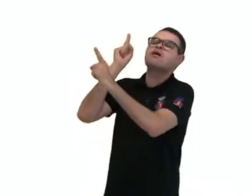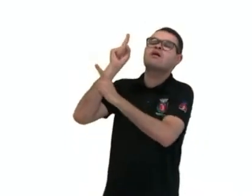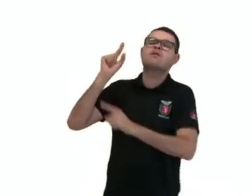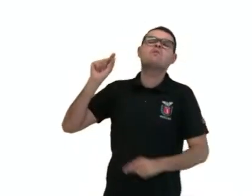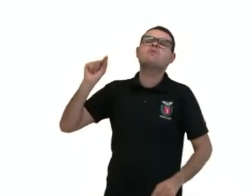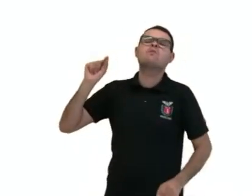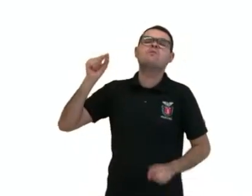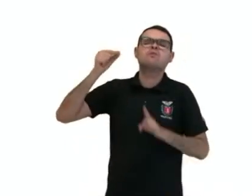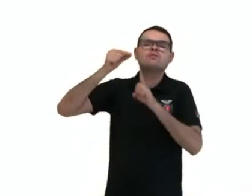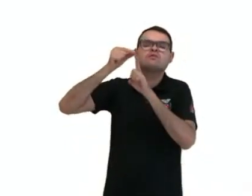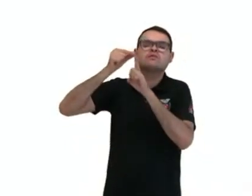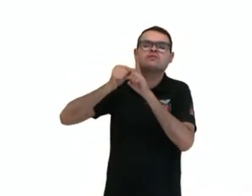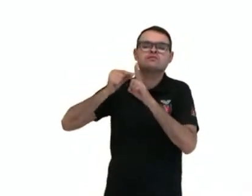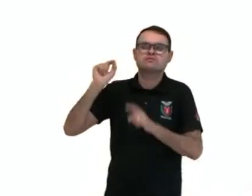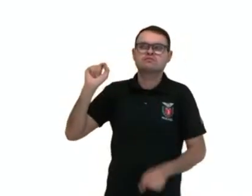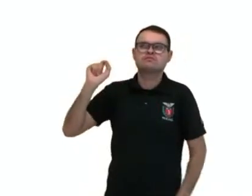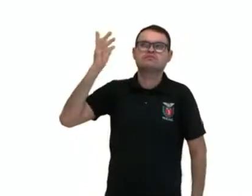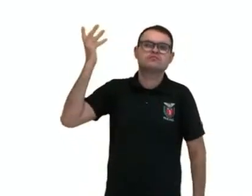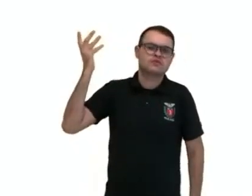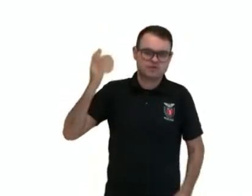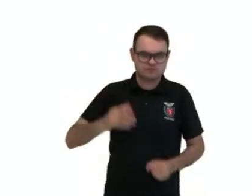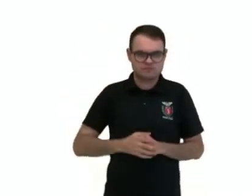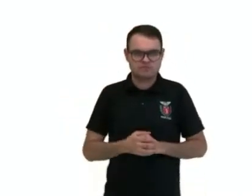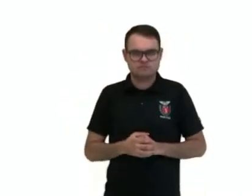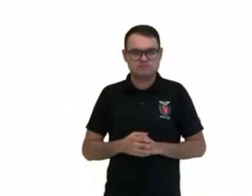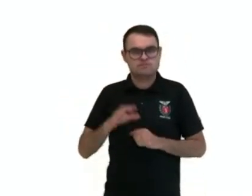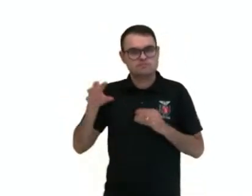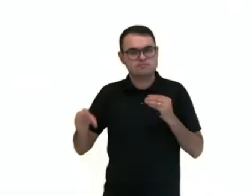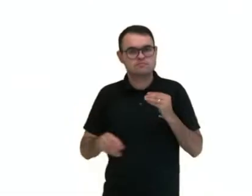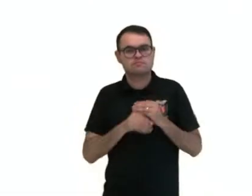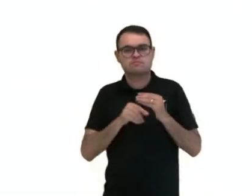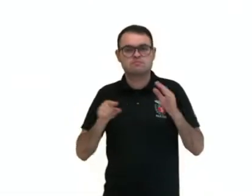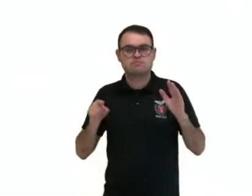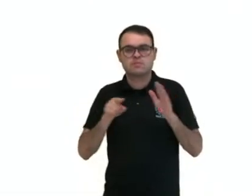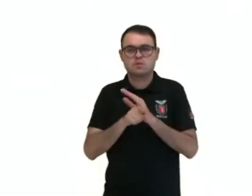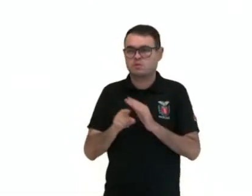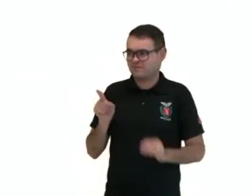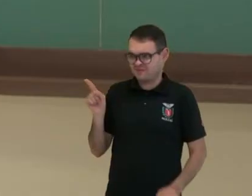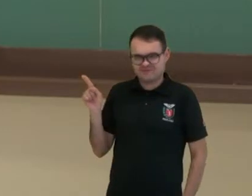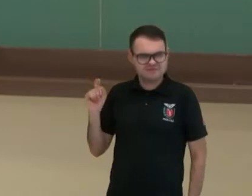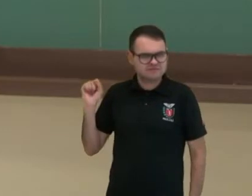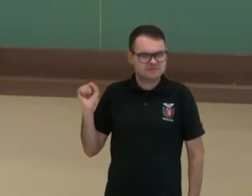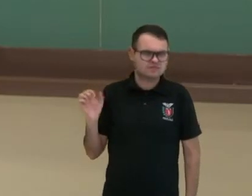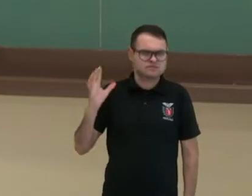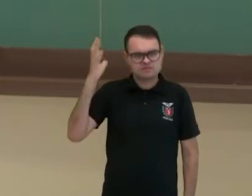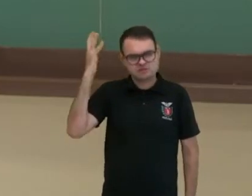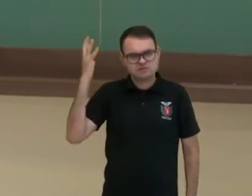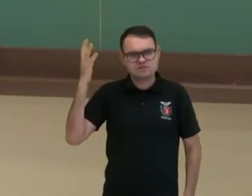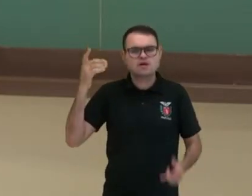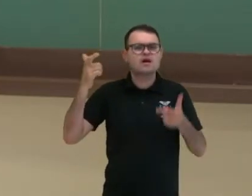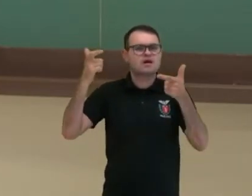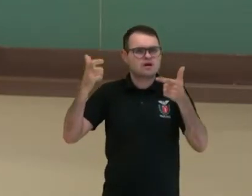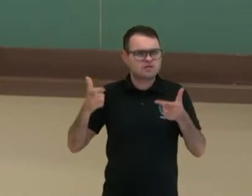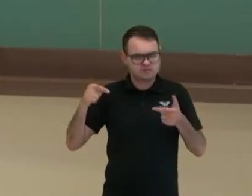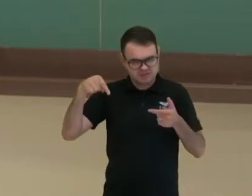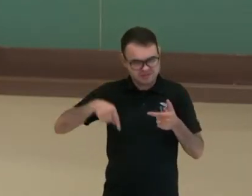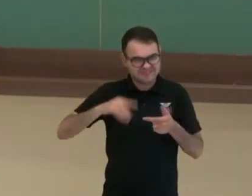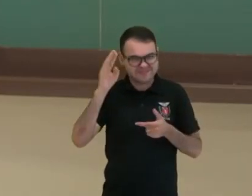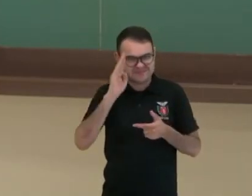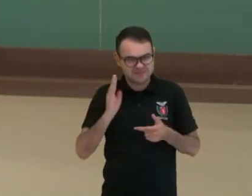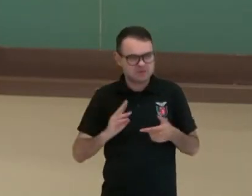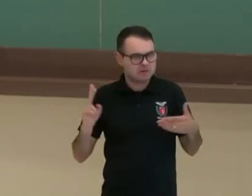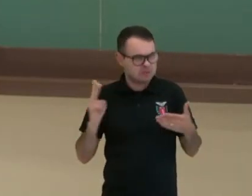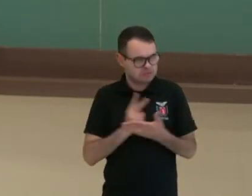é esse. Além disso, eu pergunto, será que esse fenômeno acontece aqui no Brasil, aqui no